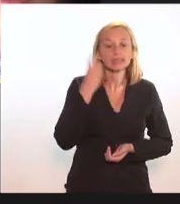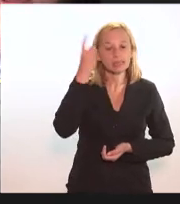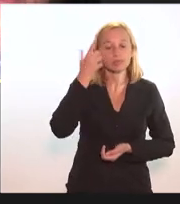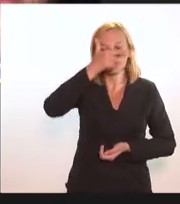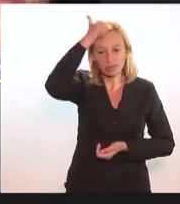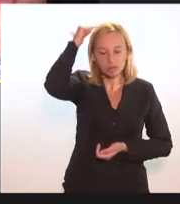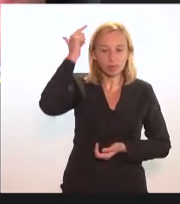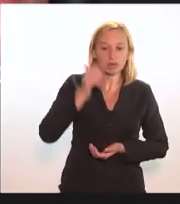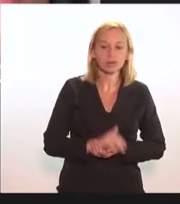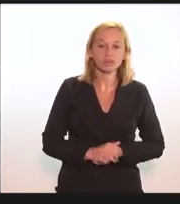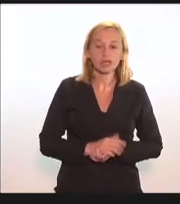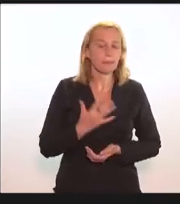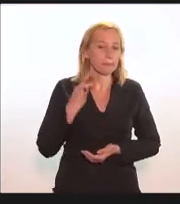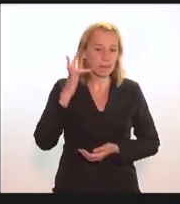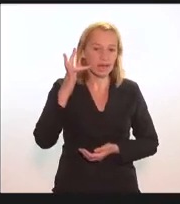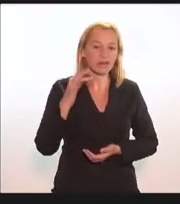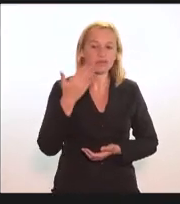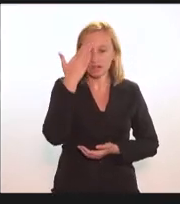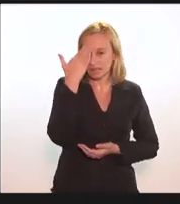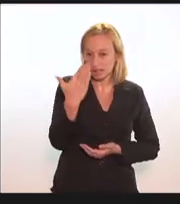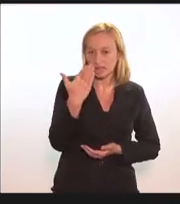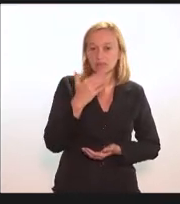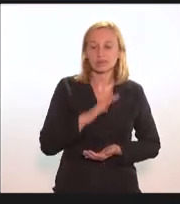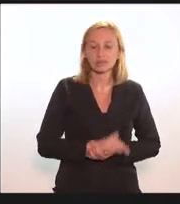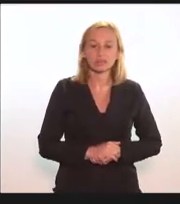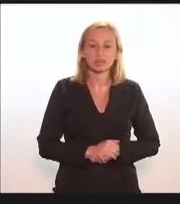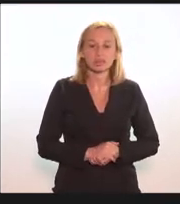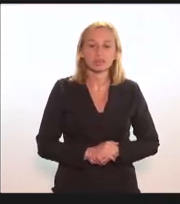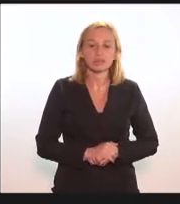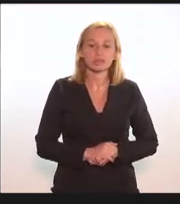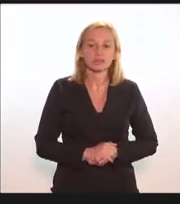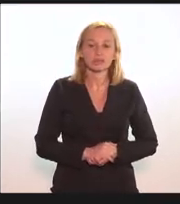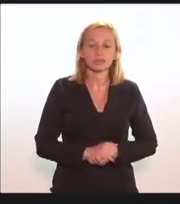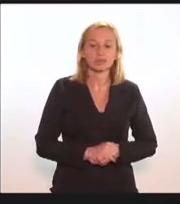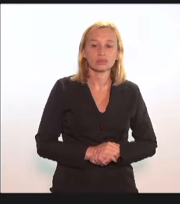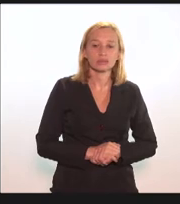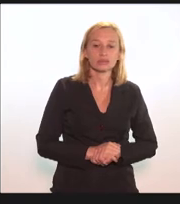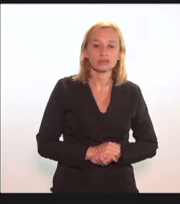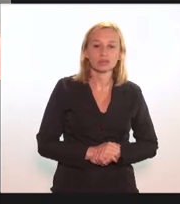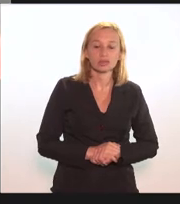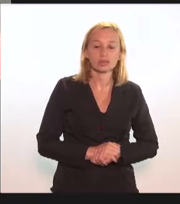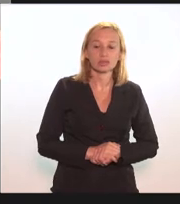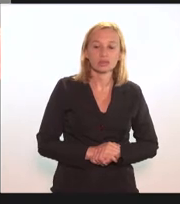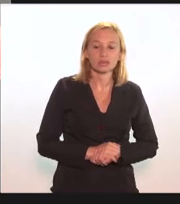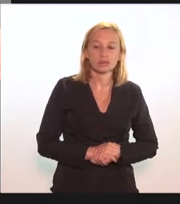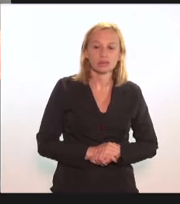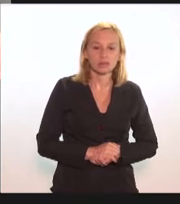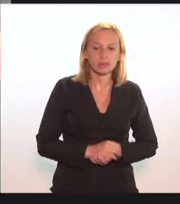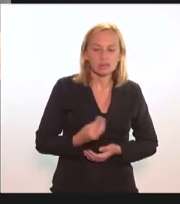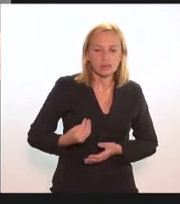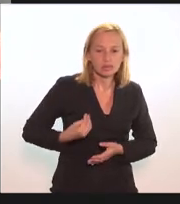Paulo. Muito brevemente, eu agradeço. Eu estou vivendo, assim...